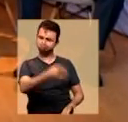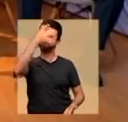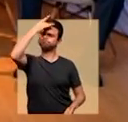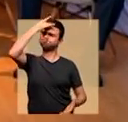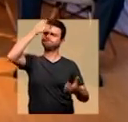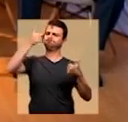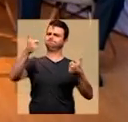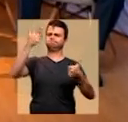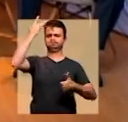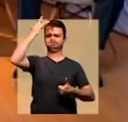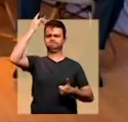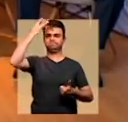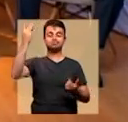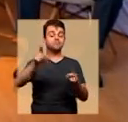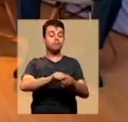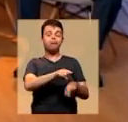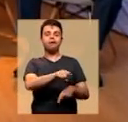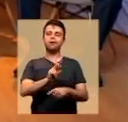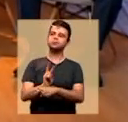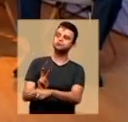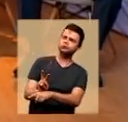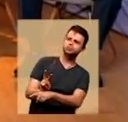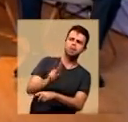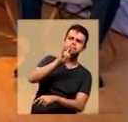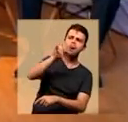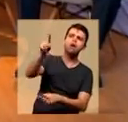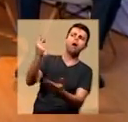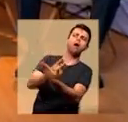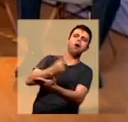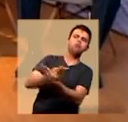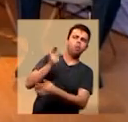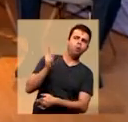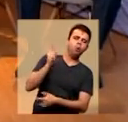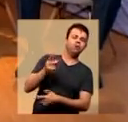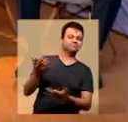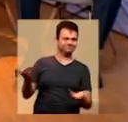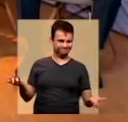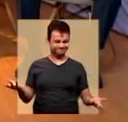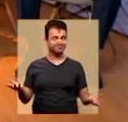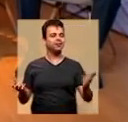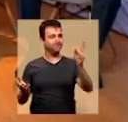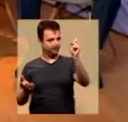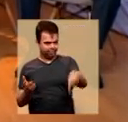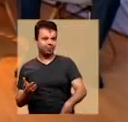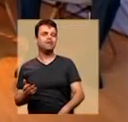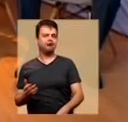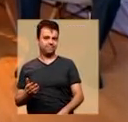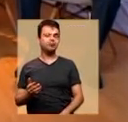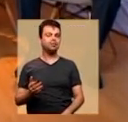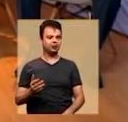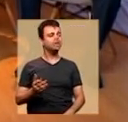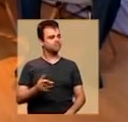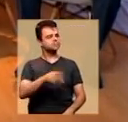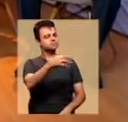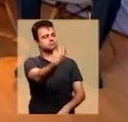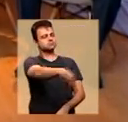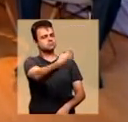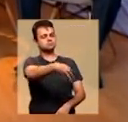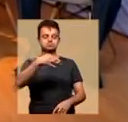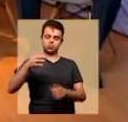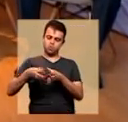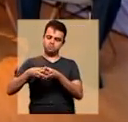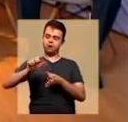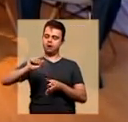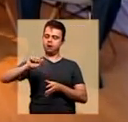vai ter muita consciência. Vai até fiscalizar o próprio pai, avisar para o pai, o pai está fazendo errado, né? É mais ou menos, é nesse